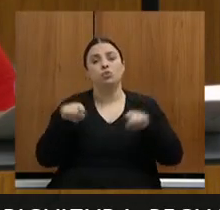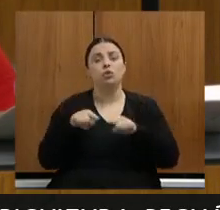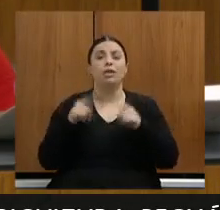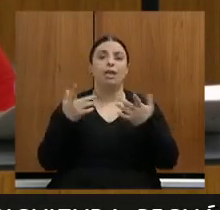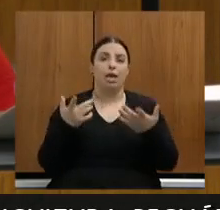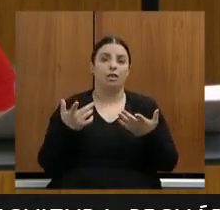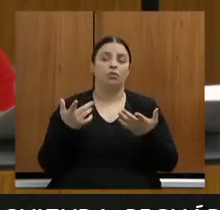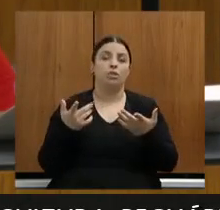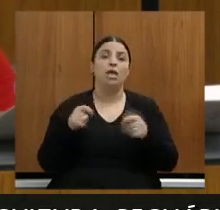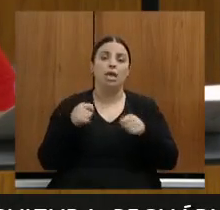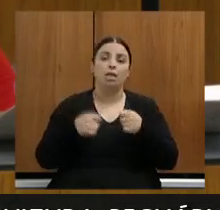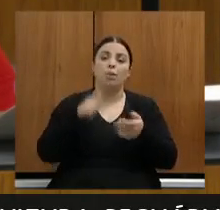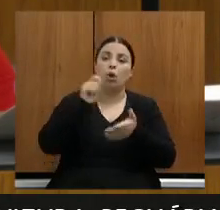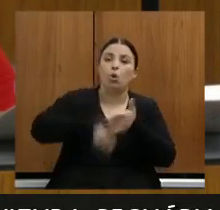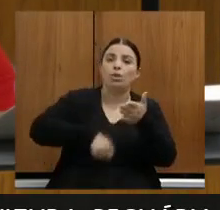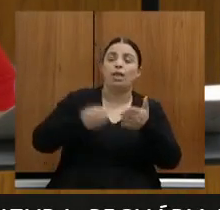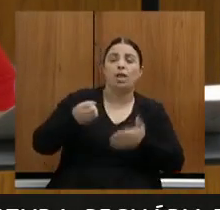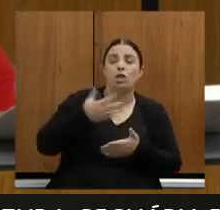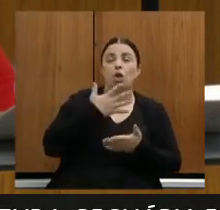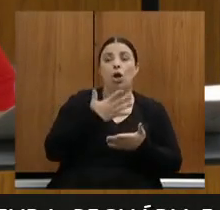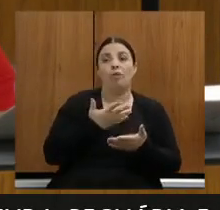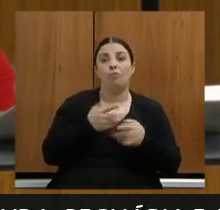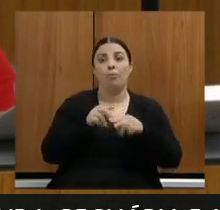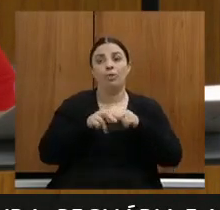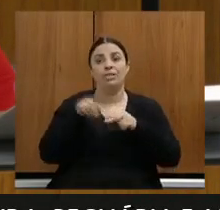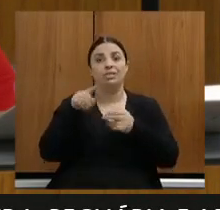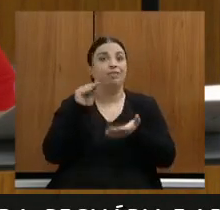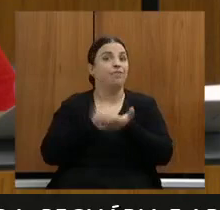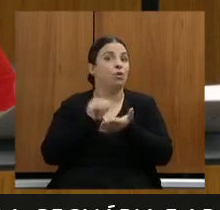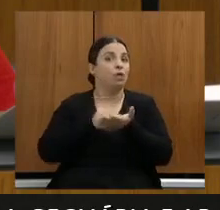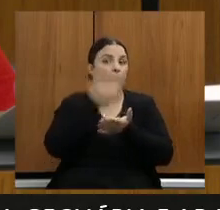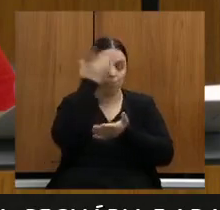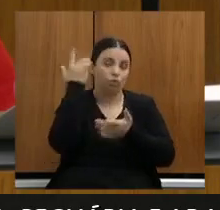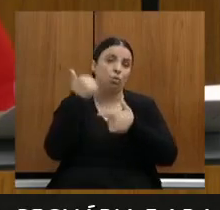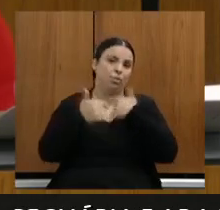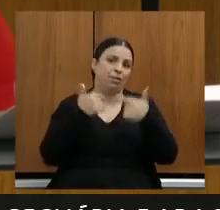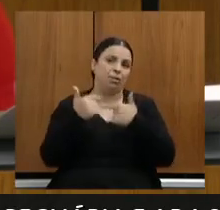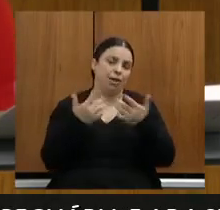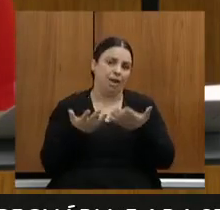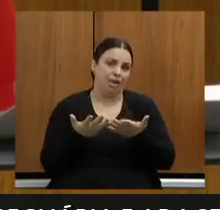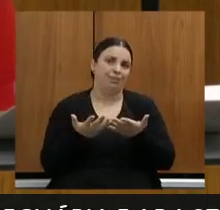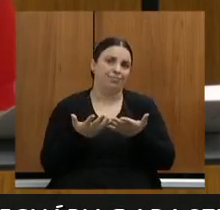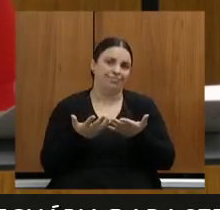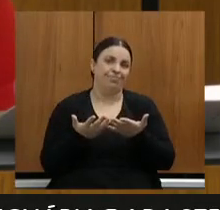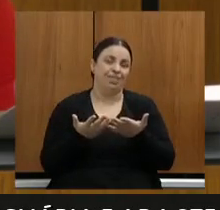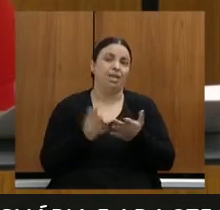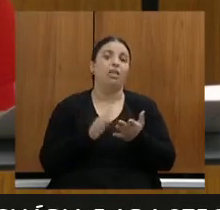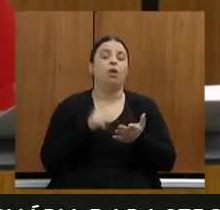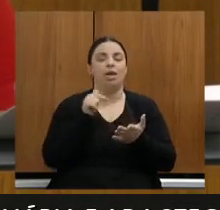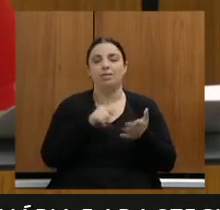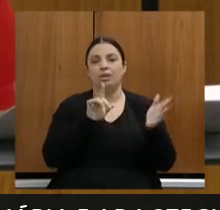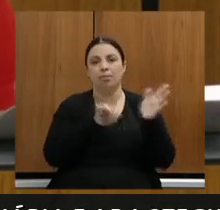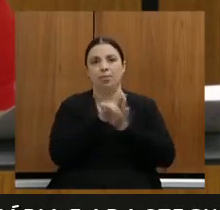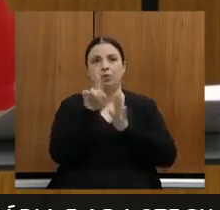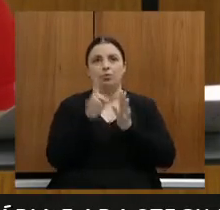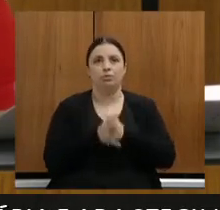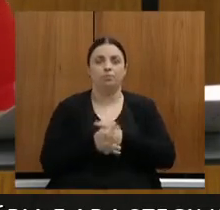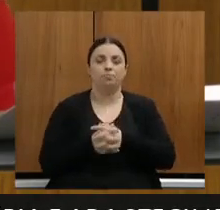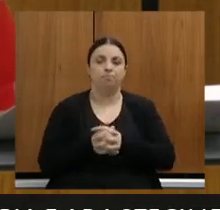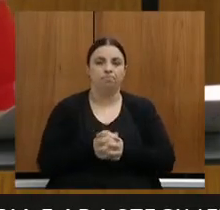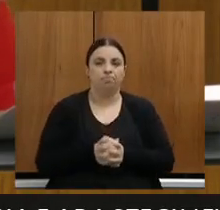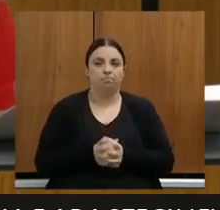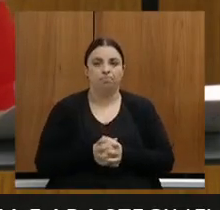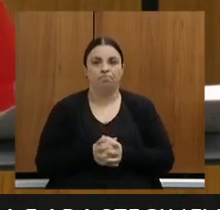para superar esse déficit de pessoal que hoje a secretaria tem são essas as minhas considerações iniciais Presidente e